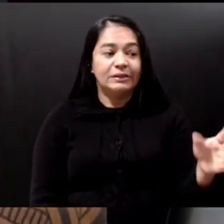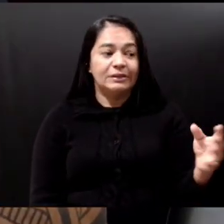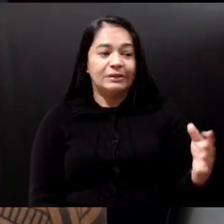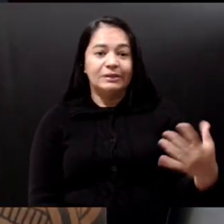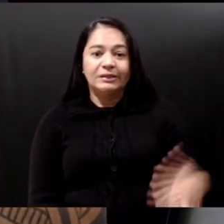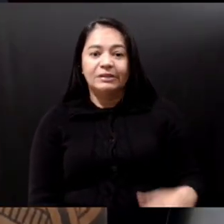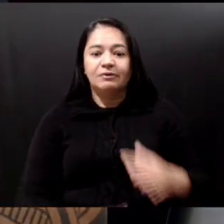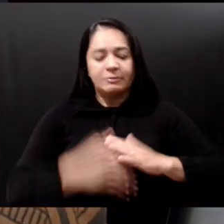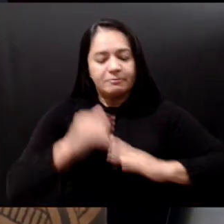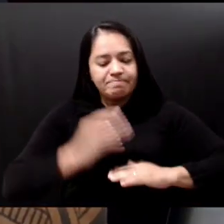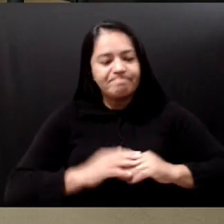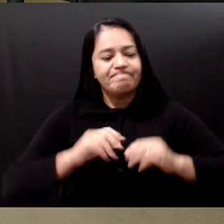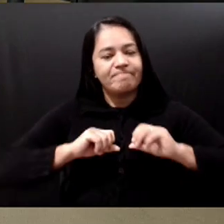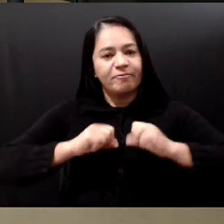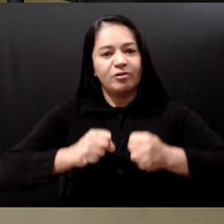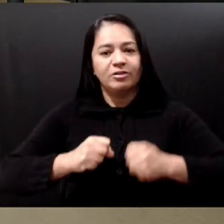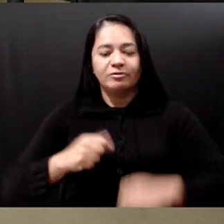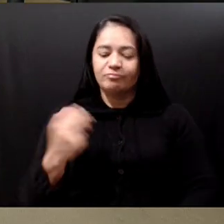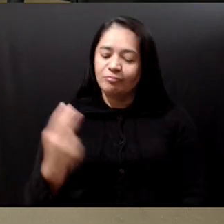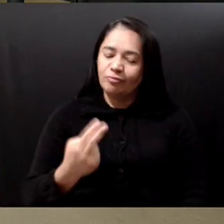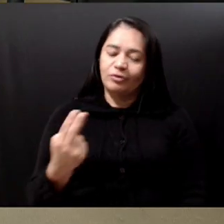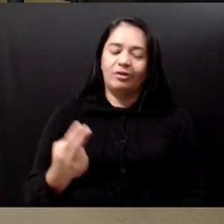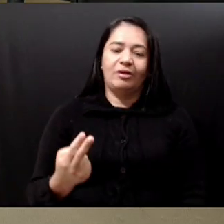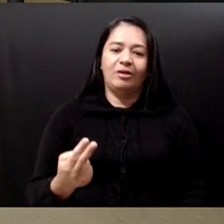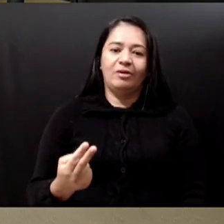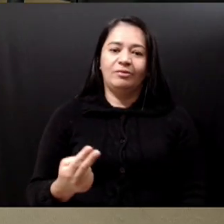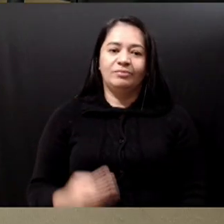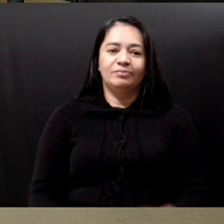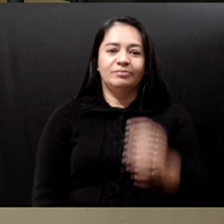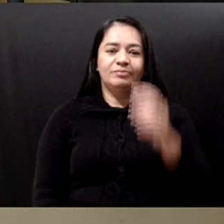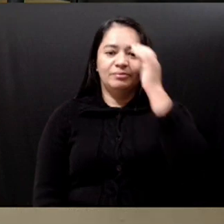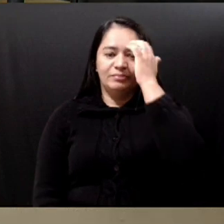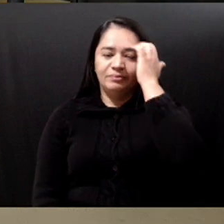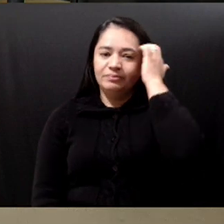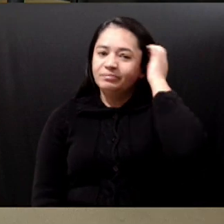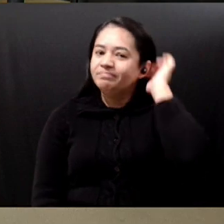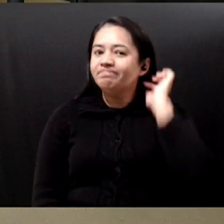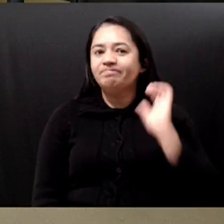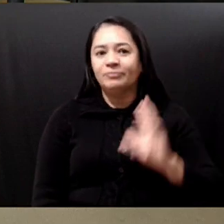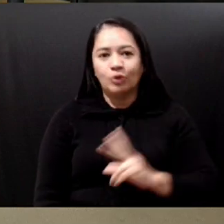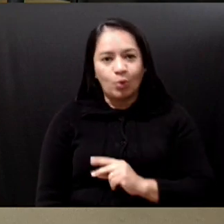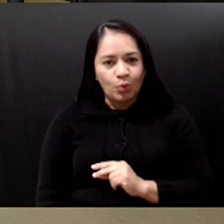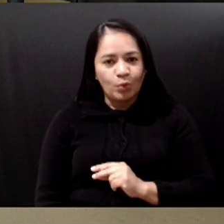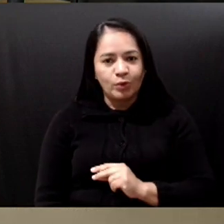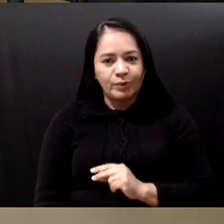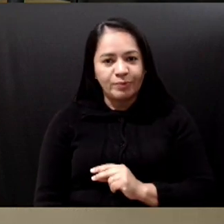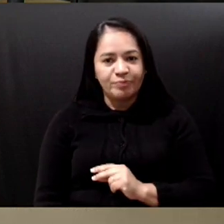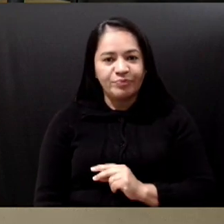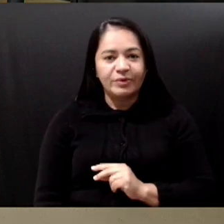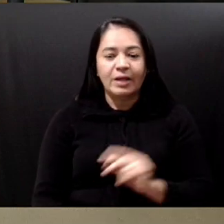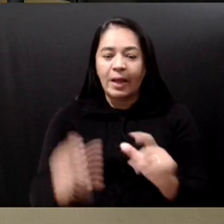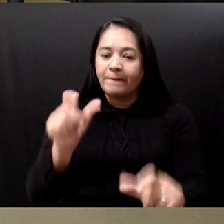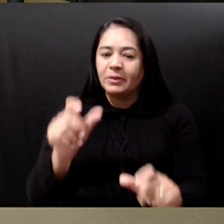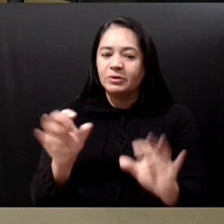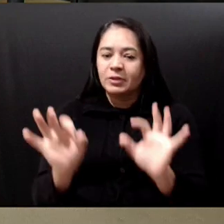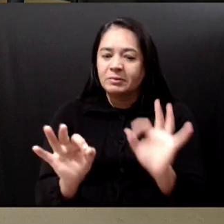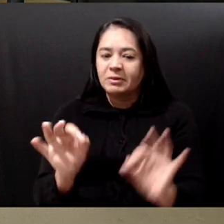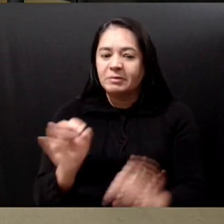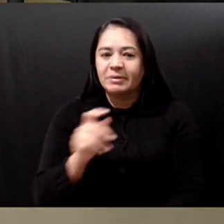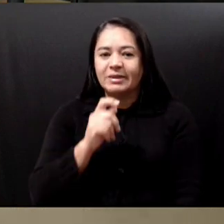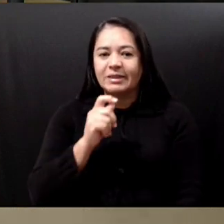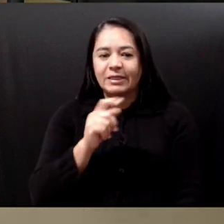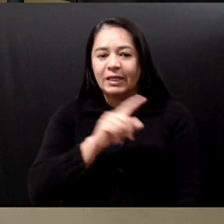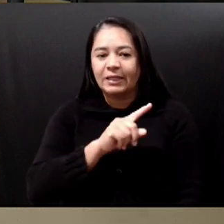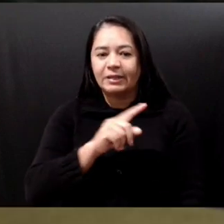fazer. Então, Uau! Olha, gente, agora, quem não está preparado para receber o não e transformar esse não em